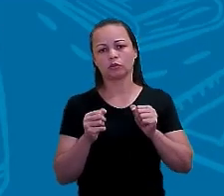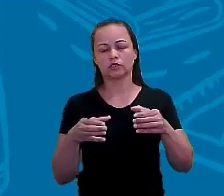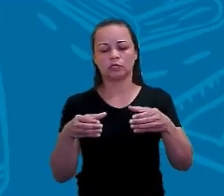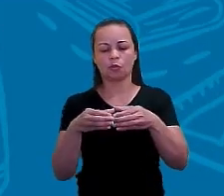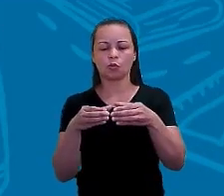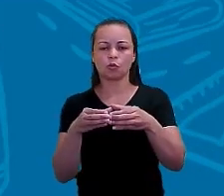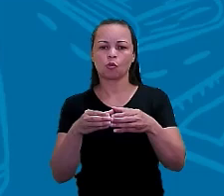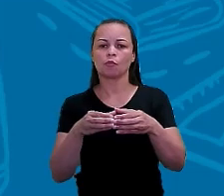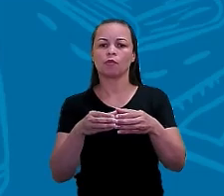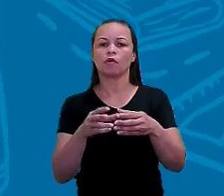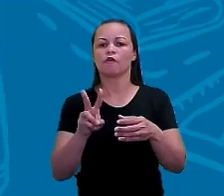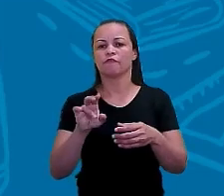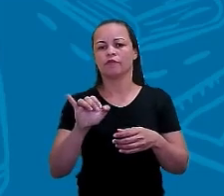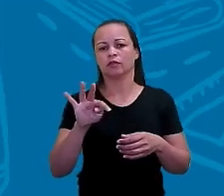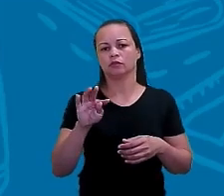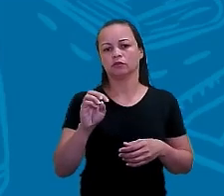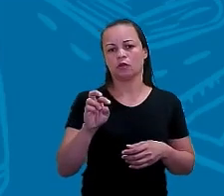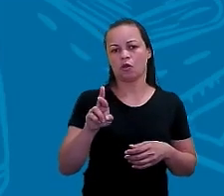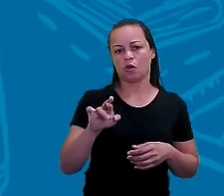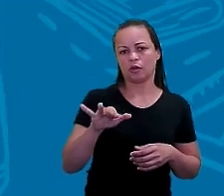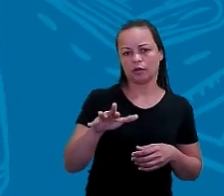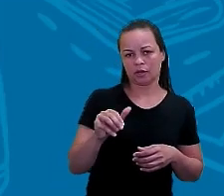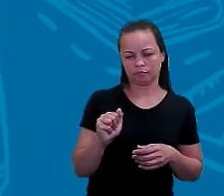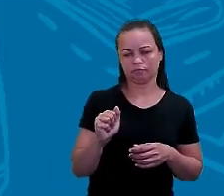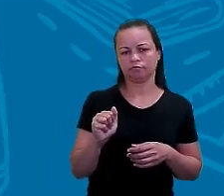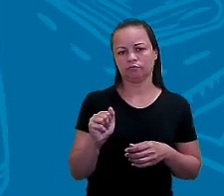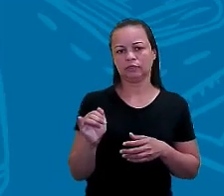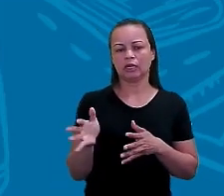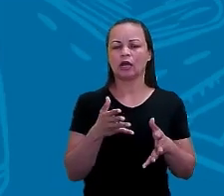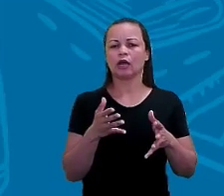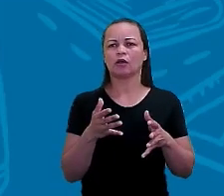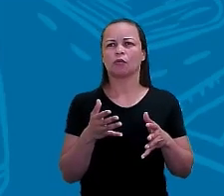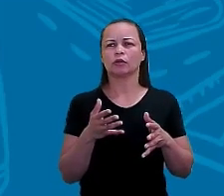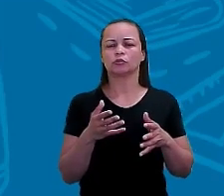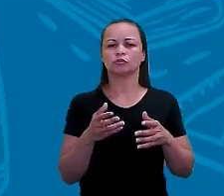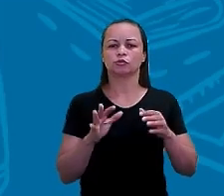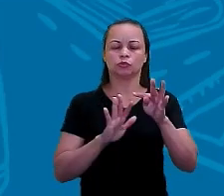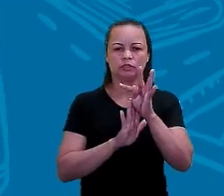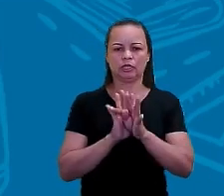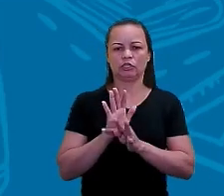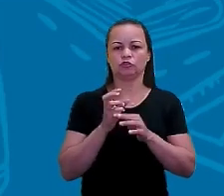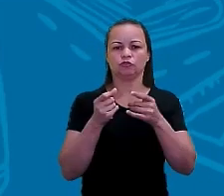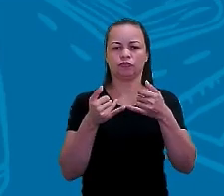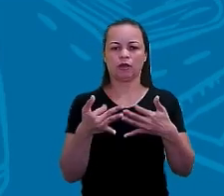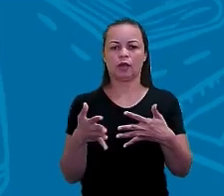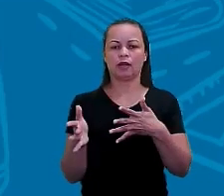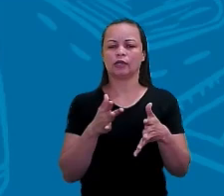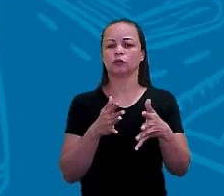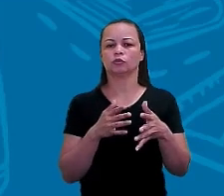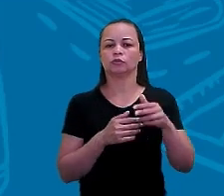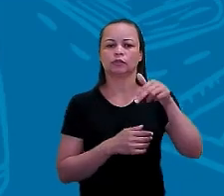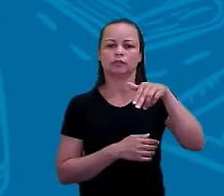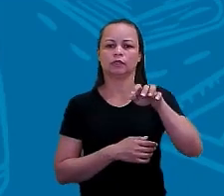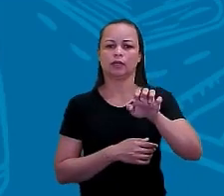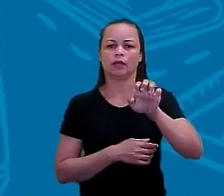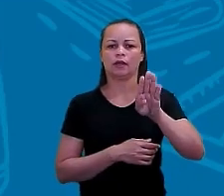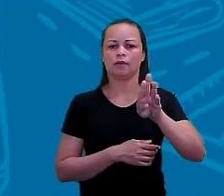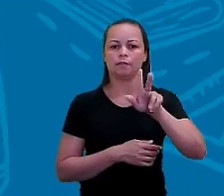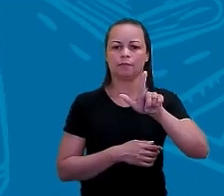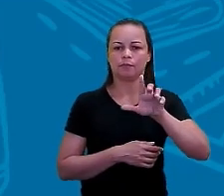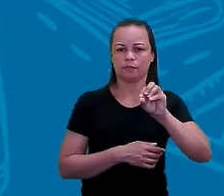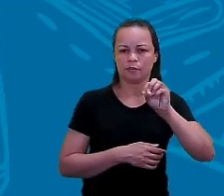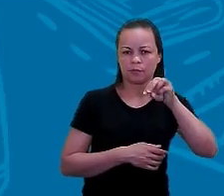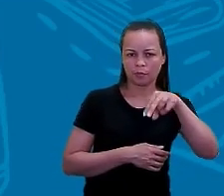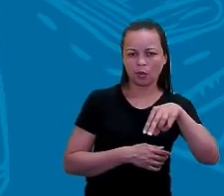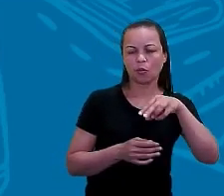caso do texto de Bruno, ele falava do LeBron, né? LeBron é um time que tem lá nos Estados Unidos e ele falava que ele